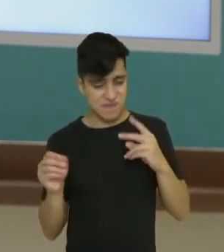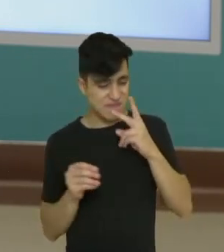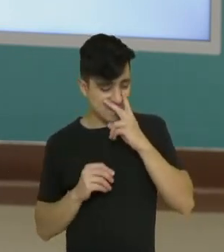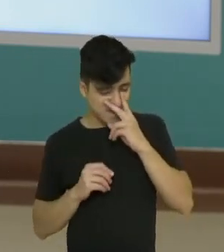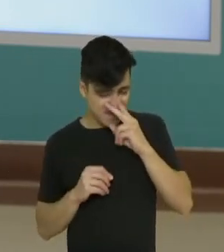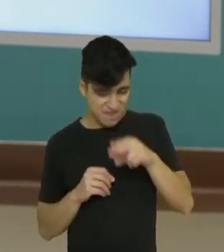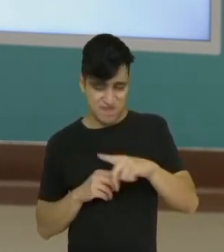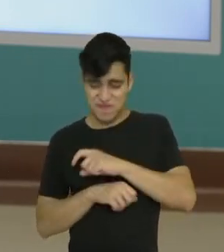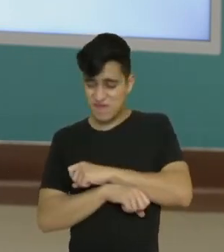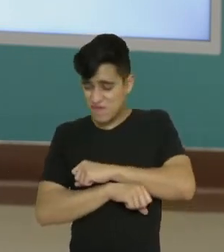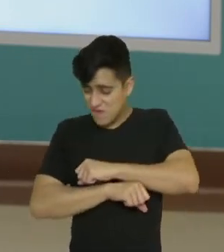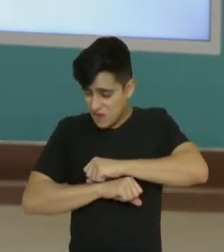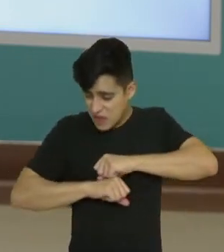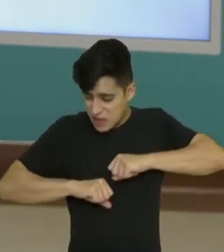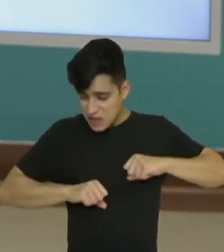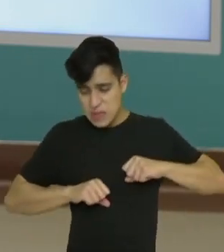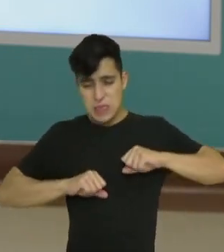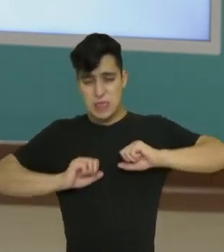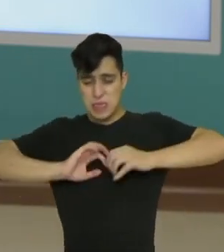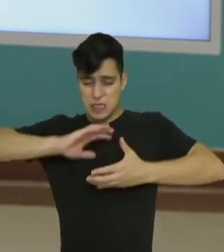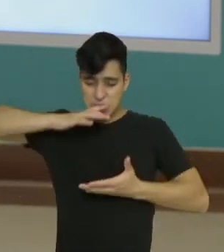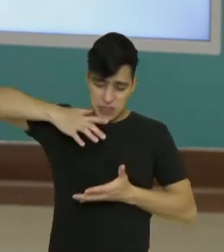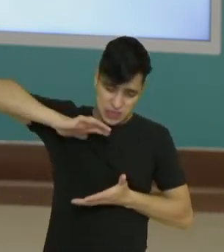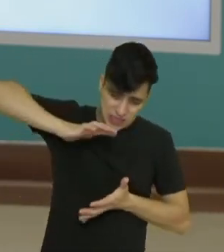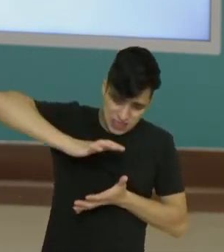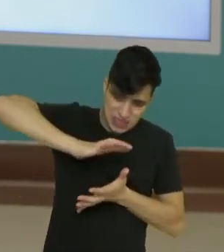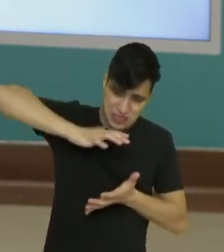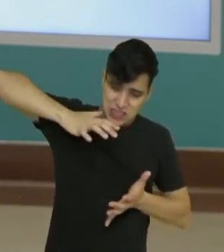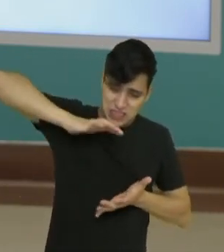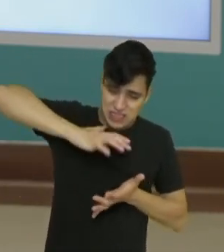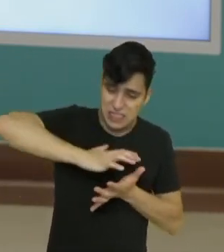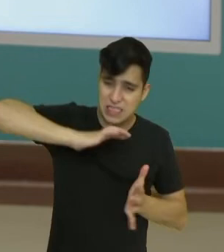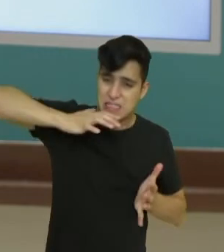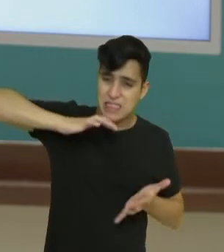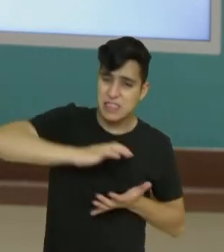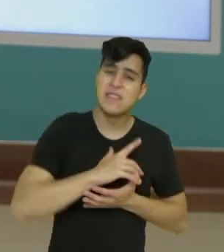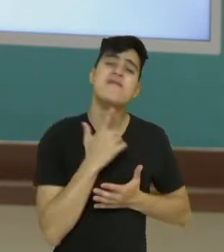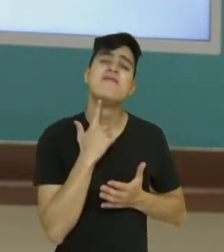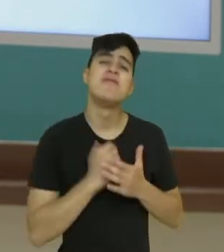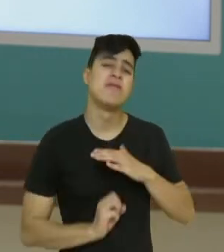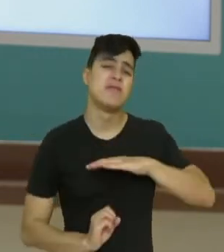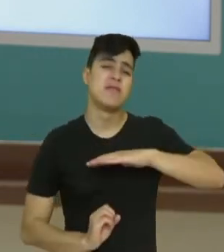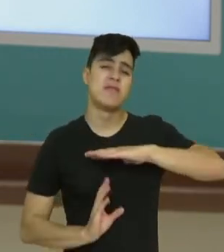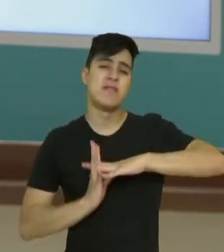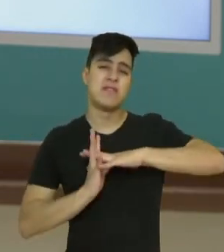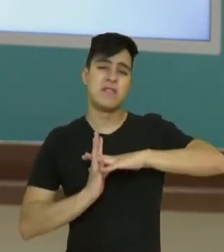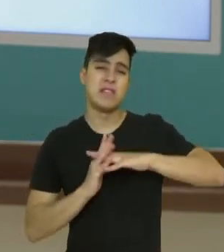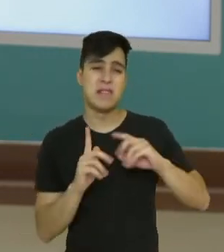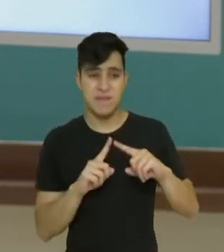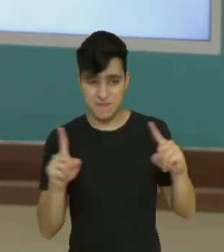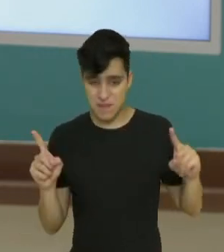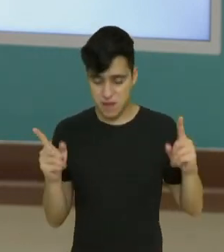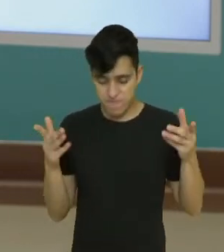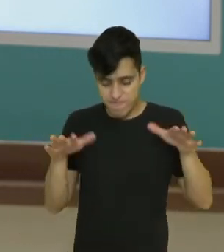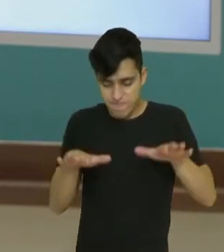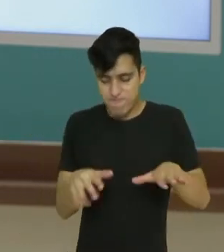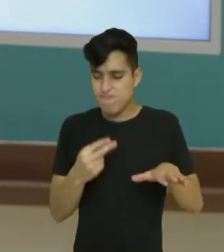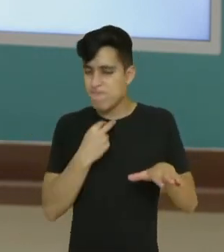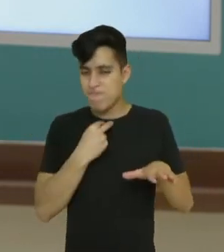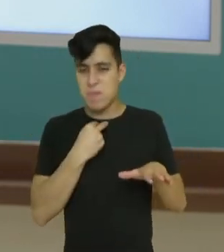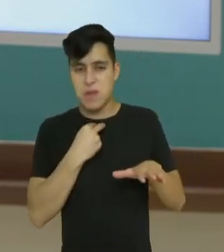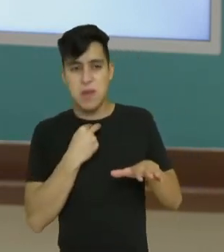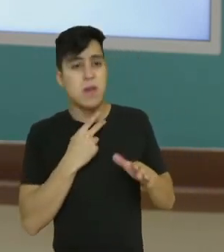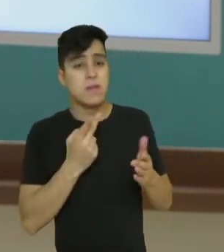grande pressão sobre ele. Ele está louco para sair. Só que tem alguma coisa que está forçando ele ficar. Só